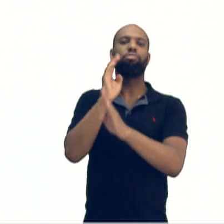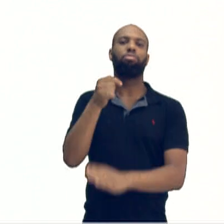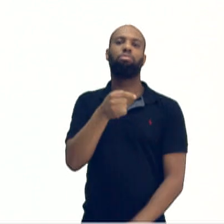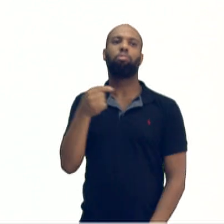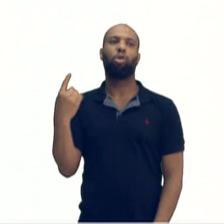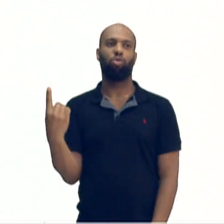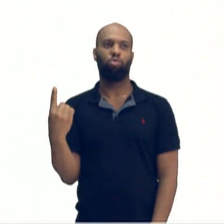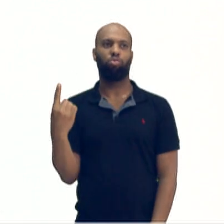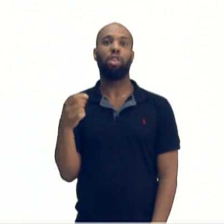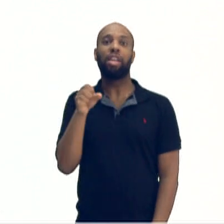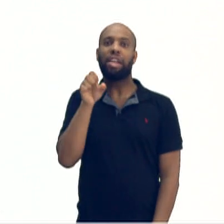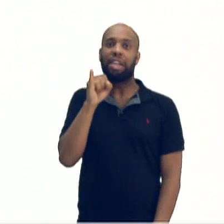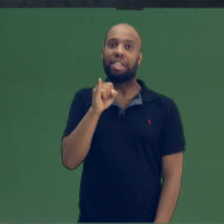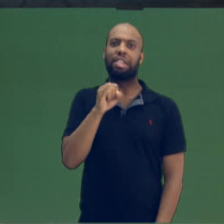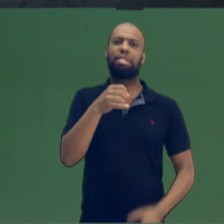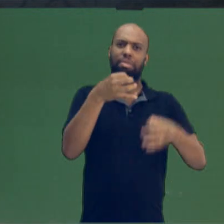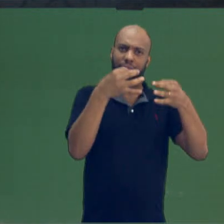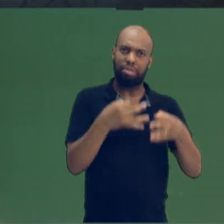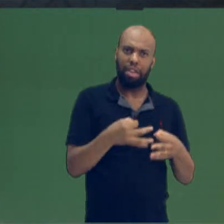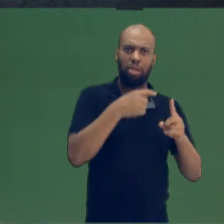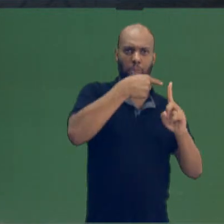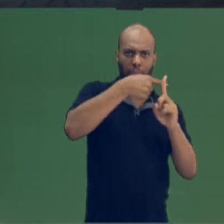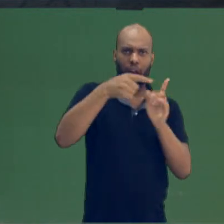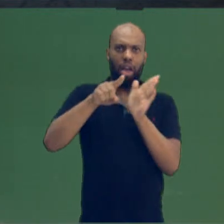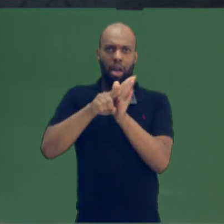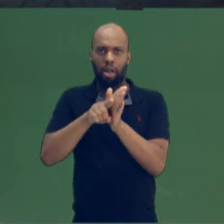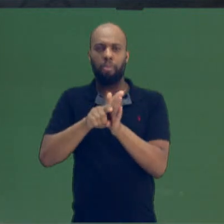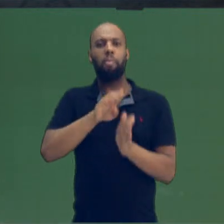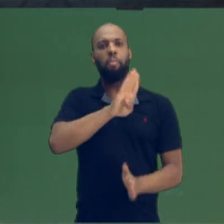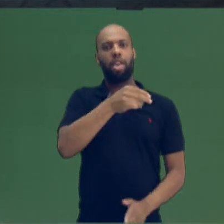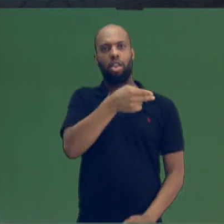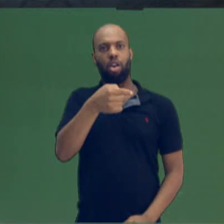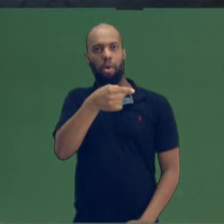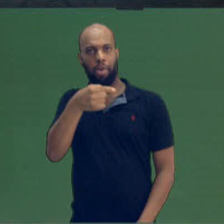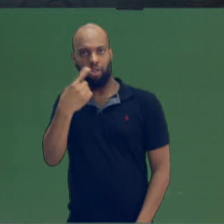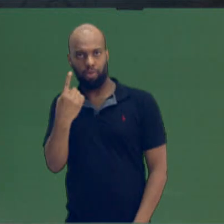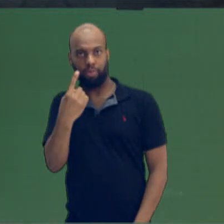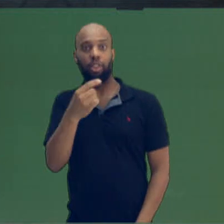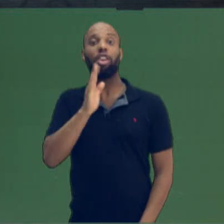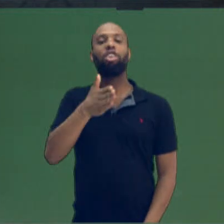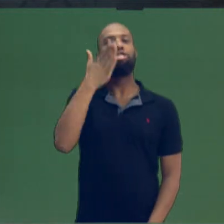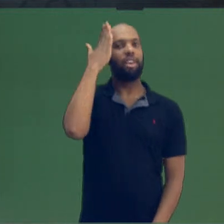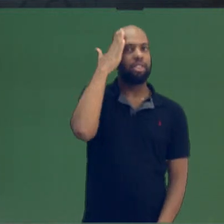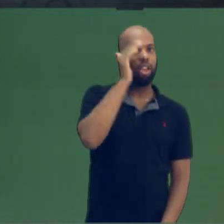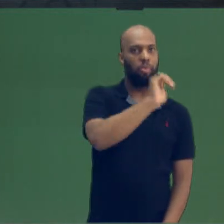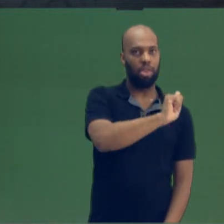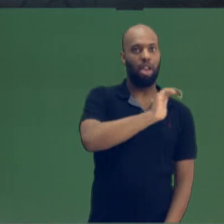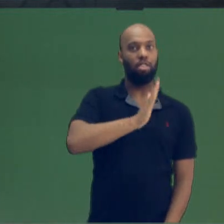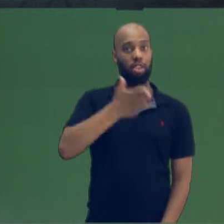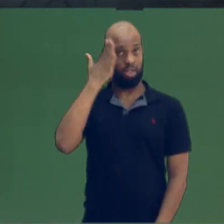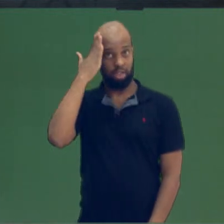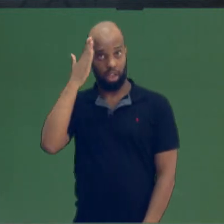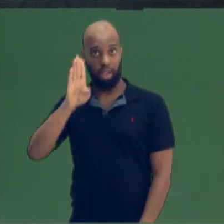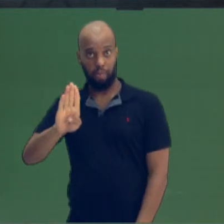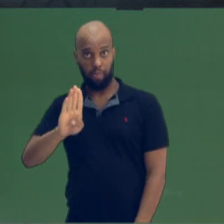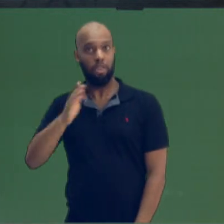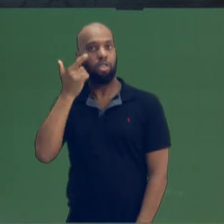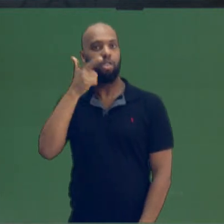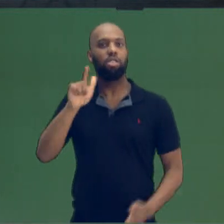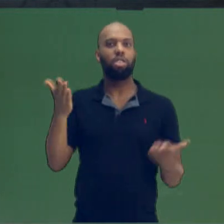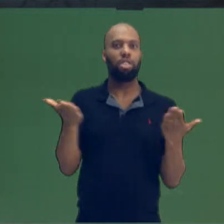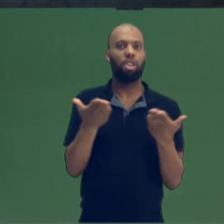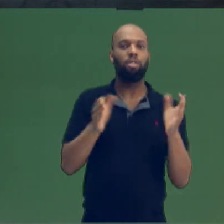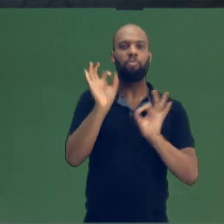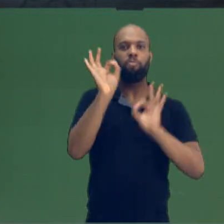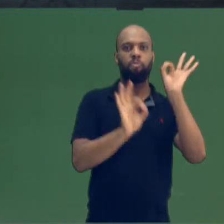errou sinal, se está tudo certinho, esse é o valor do b. Se a gente já tem o valor do termo a e já tem o valor do termo b, a gente consegue montar